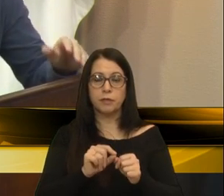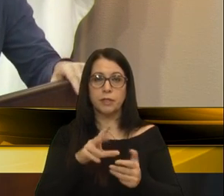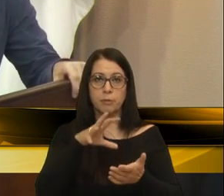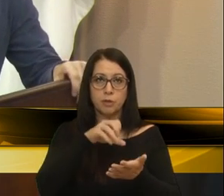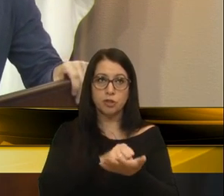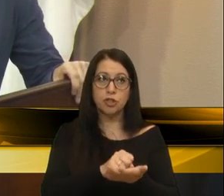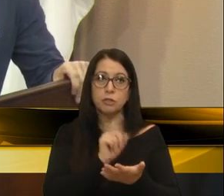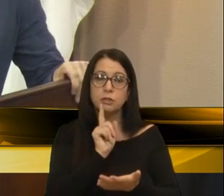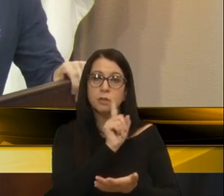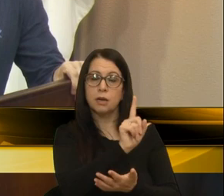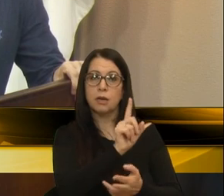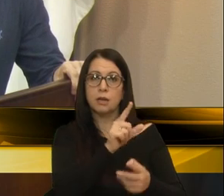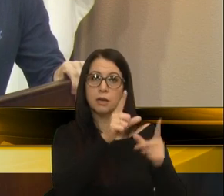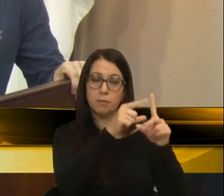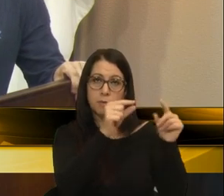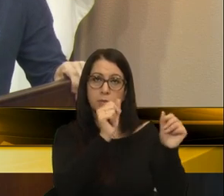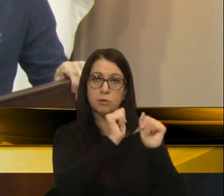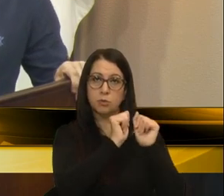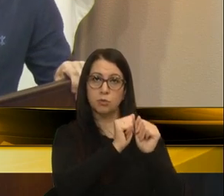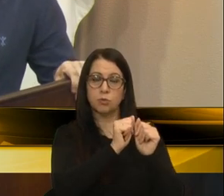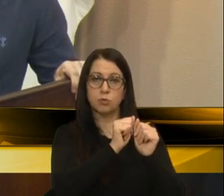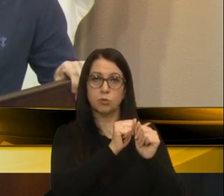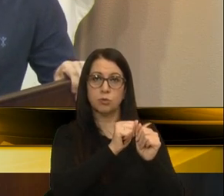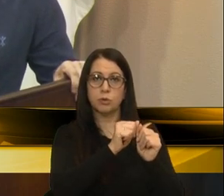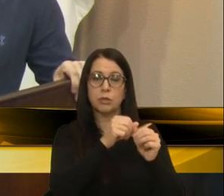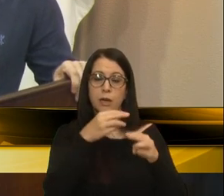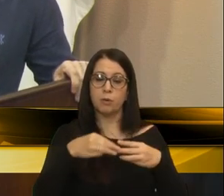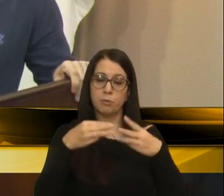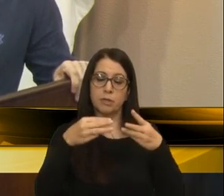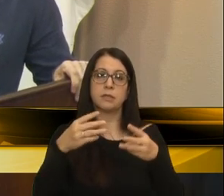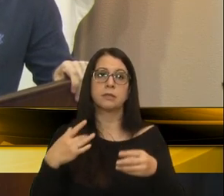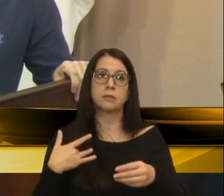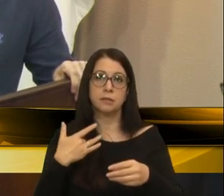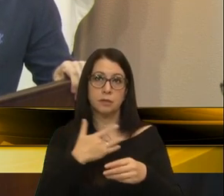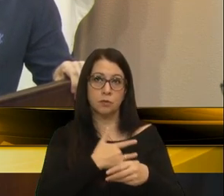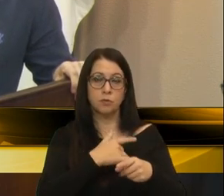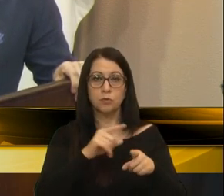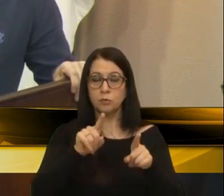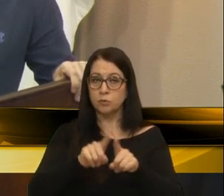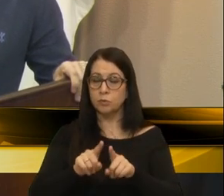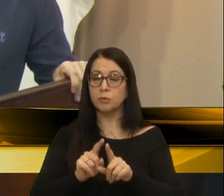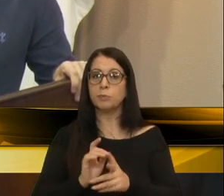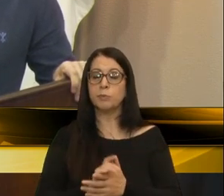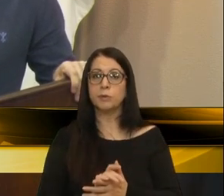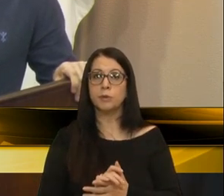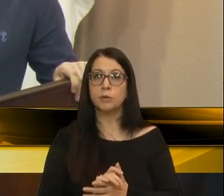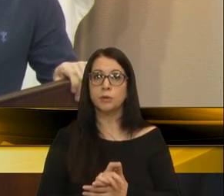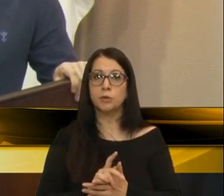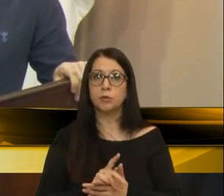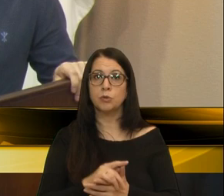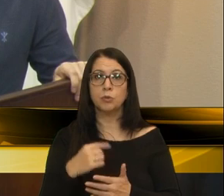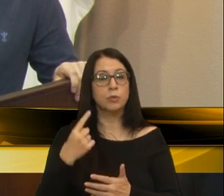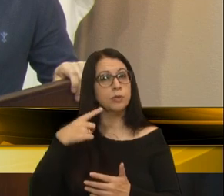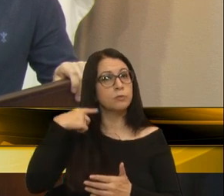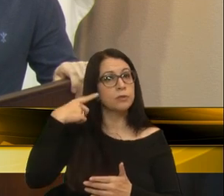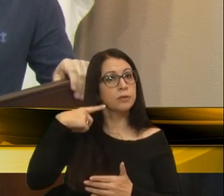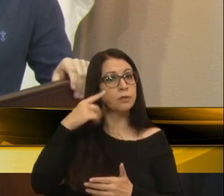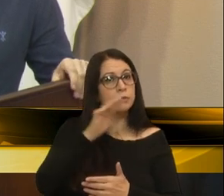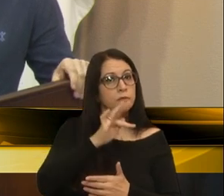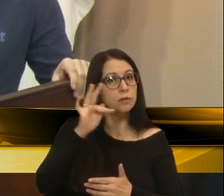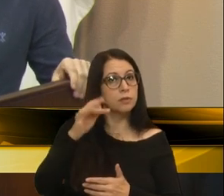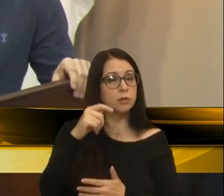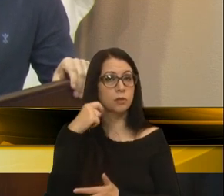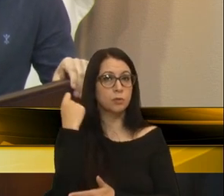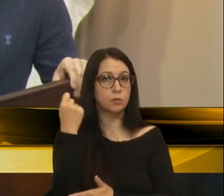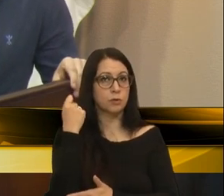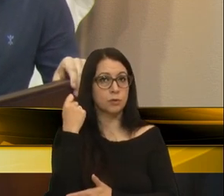lá em Brasília, junto ao Ministério da Saúde e também com os nossos deputados federais do Rio Grande